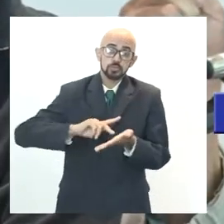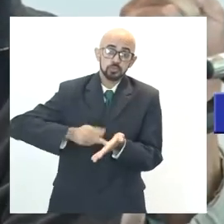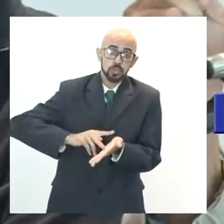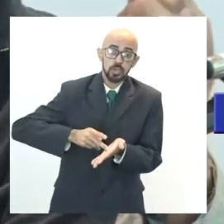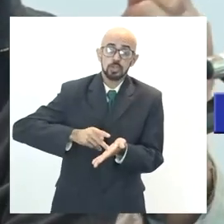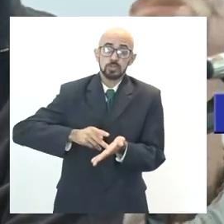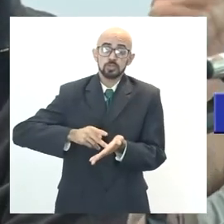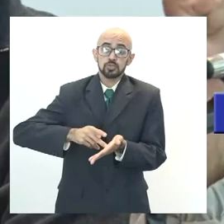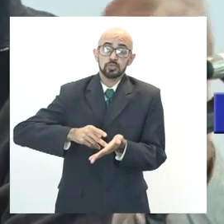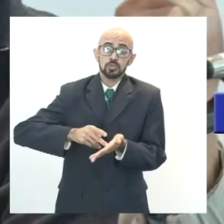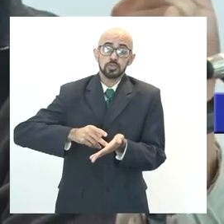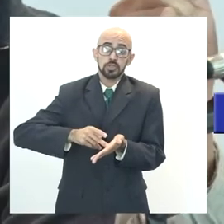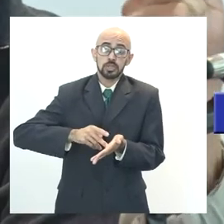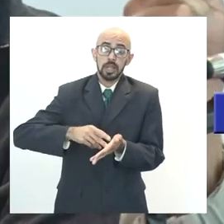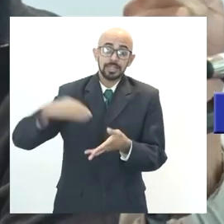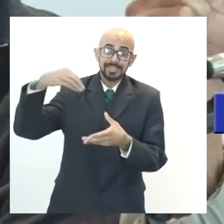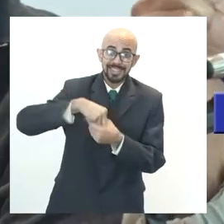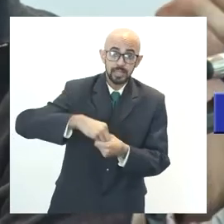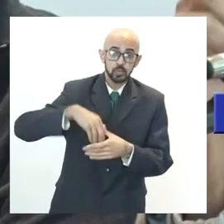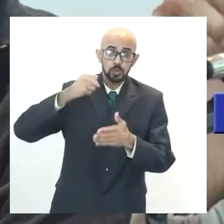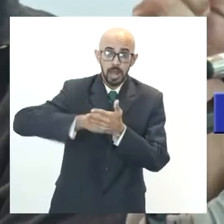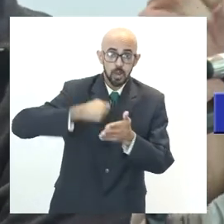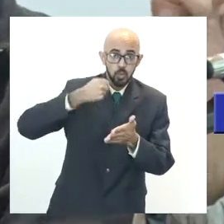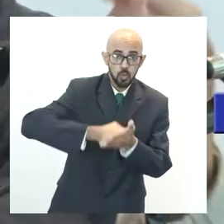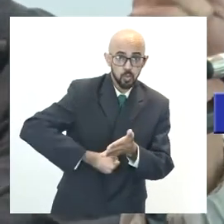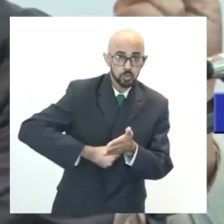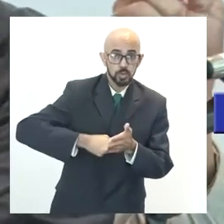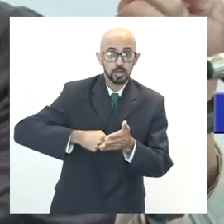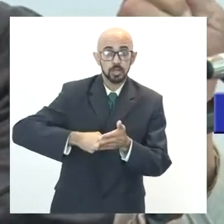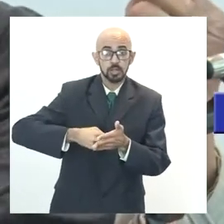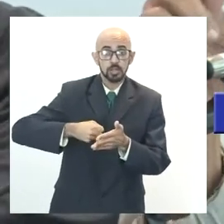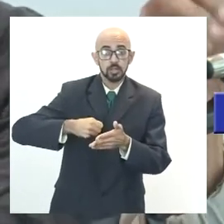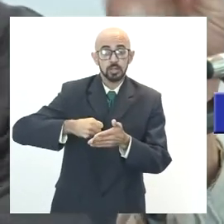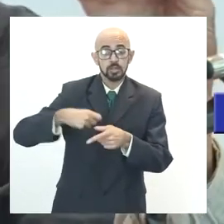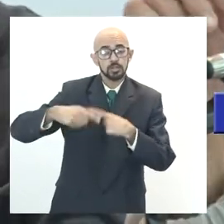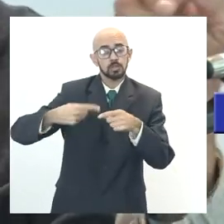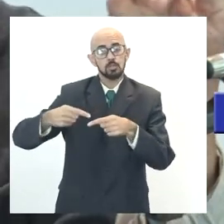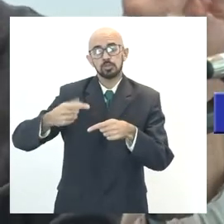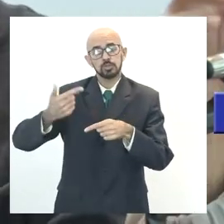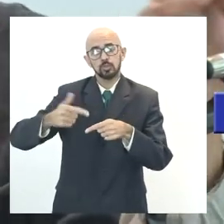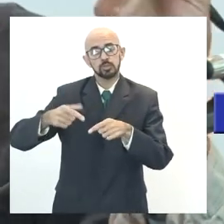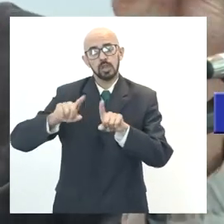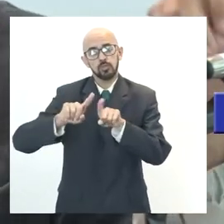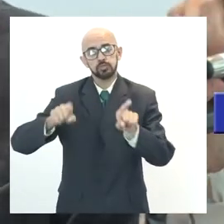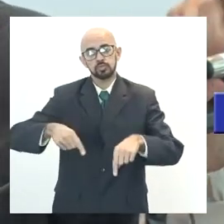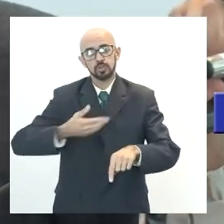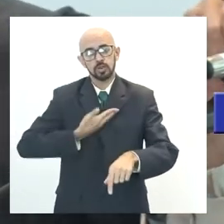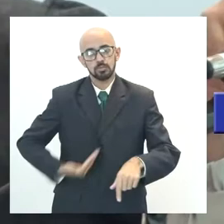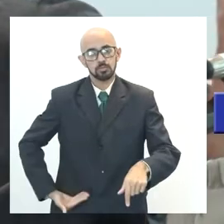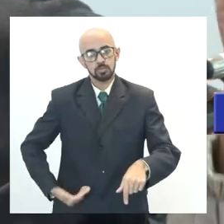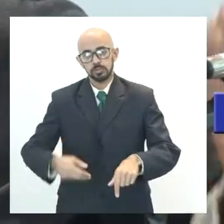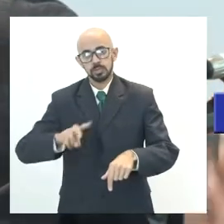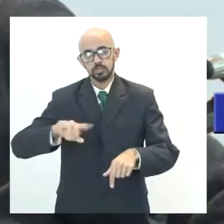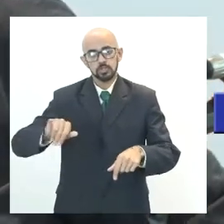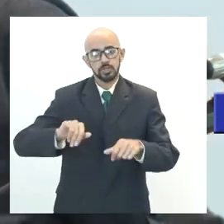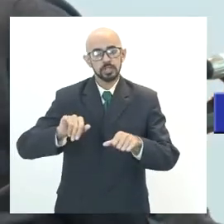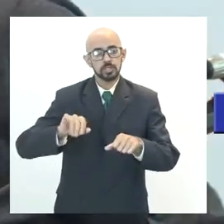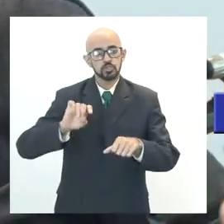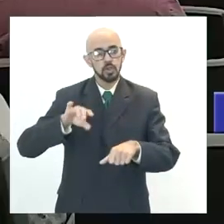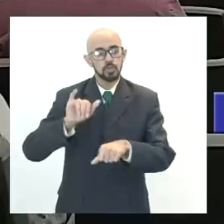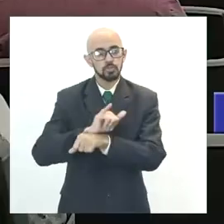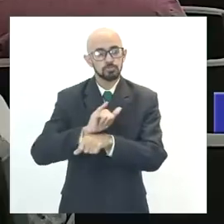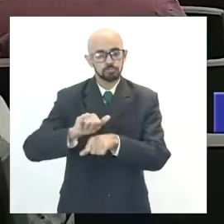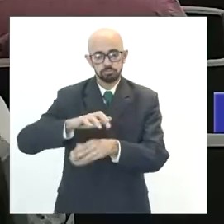sindicato para dentro da luta do Servidor Público daqui a pouco não tem esse serviço outro a uship meio que uma massa de manobra Muito